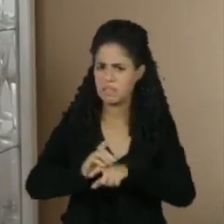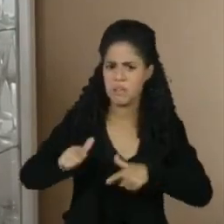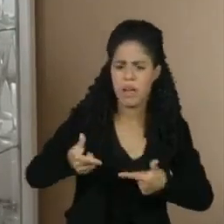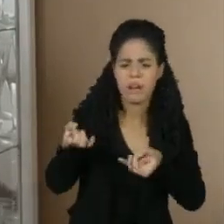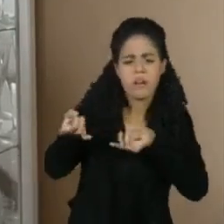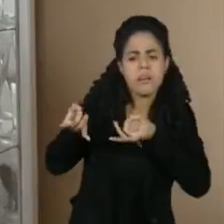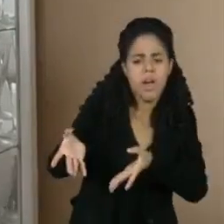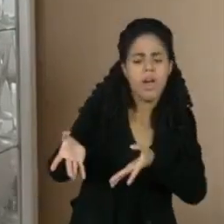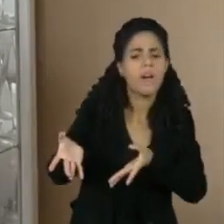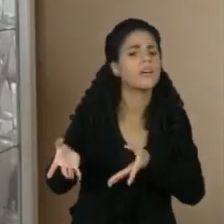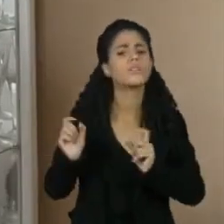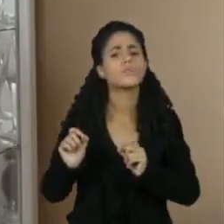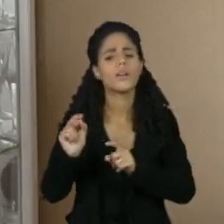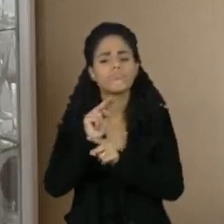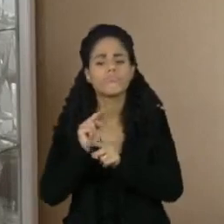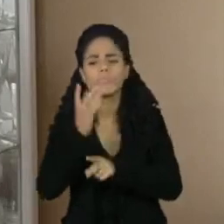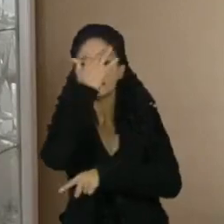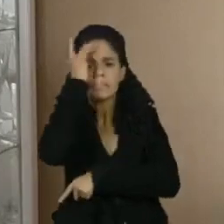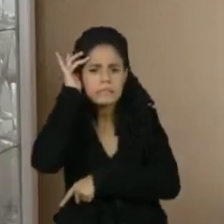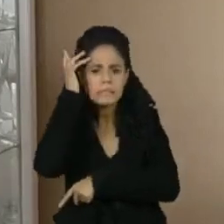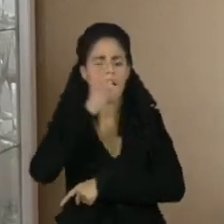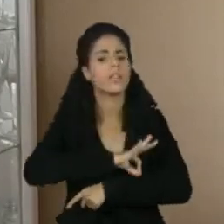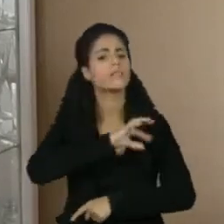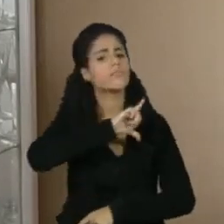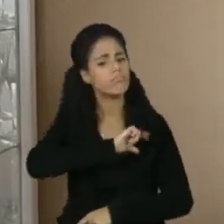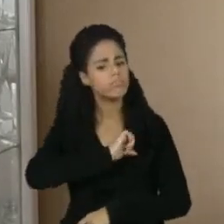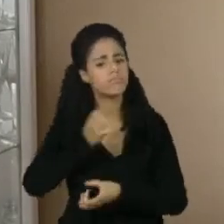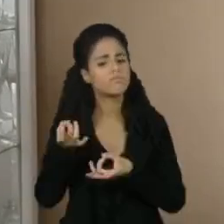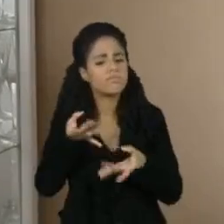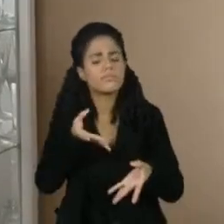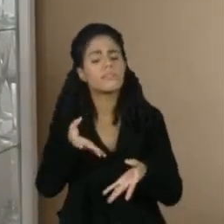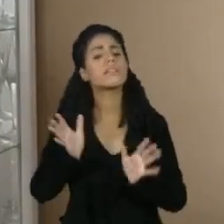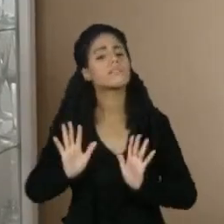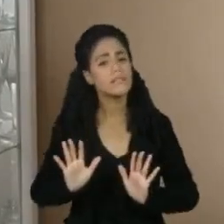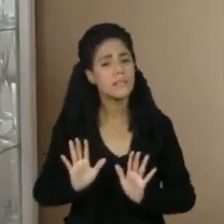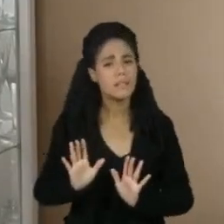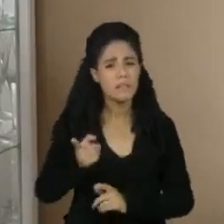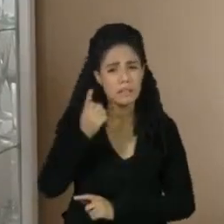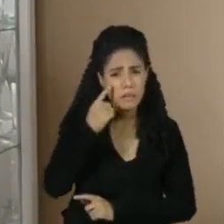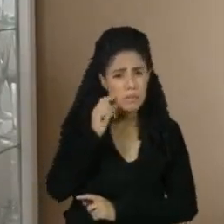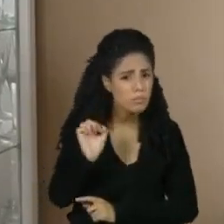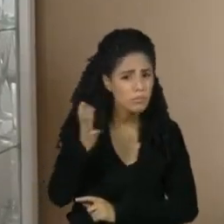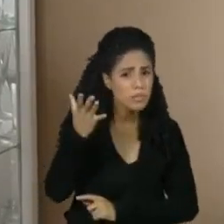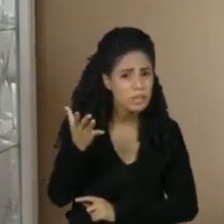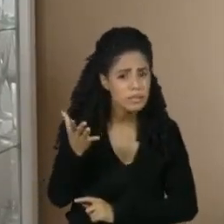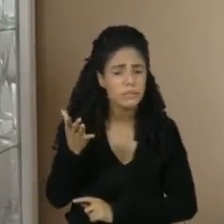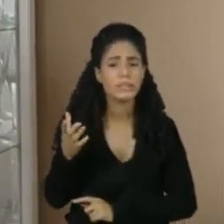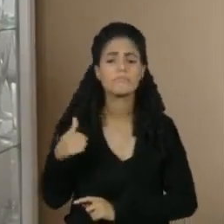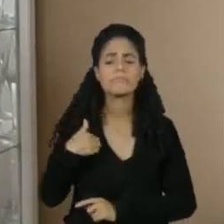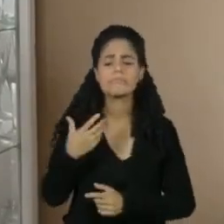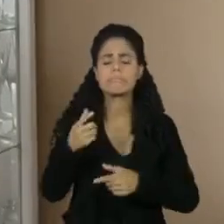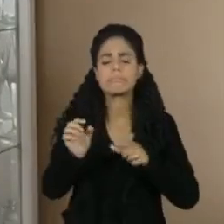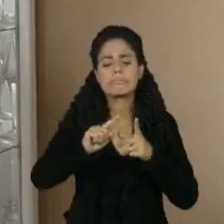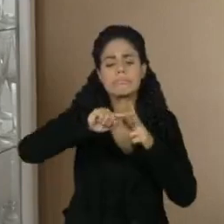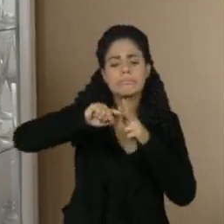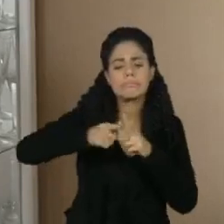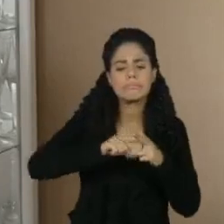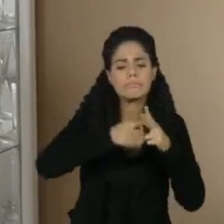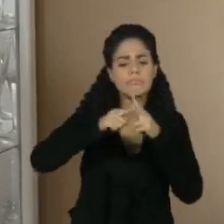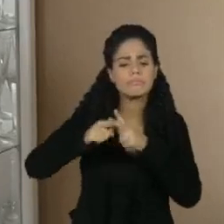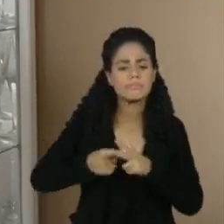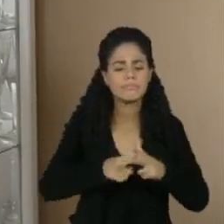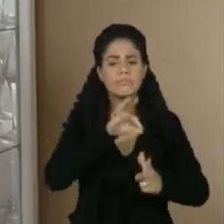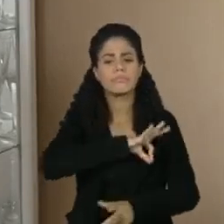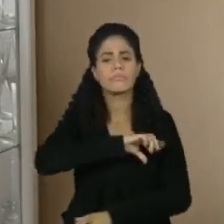a política de valorização do salário mínimo foi abandonada e, com isso, ele passou a ser reajustado, muitas